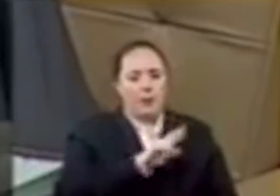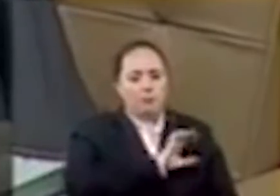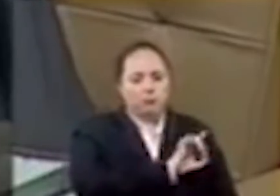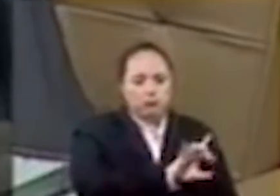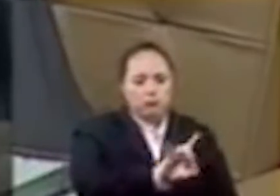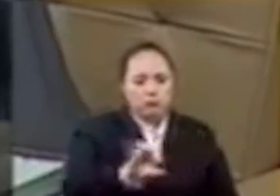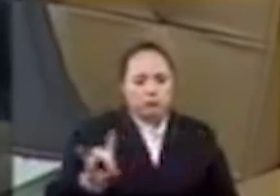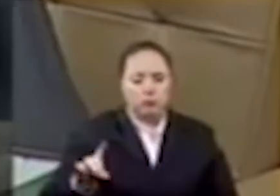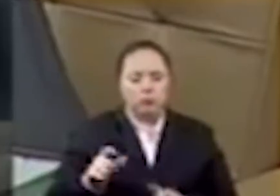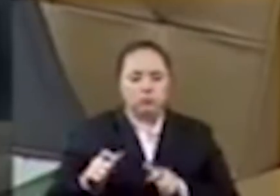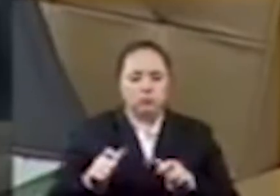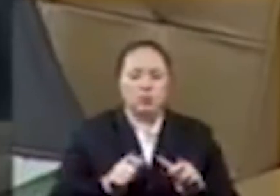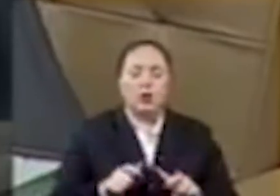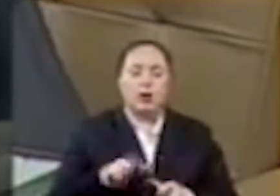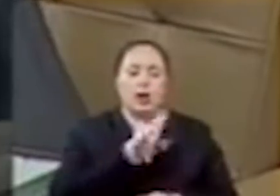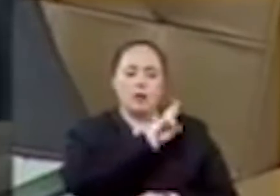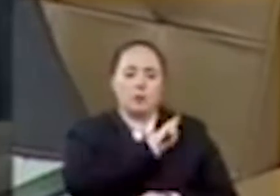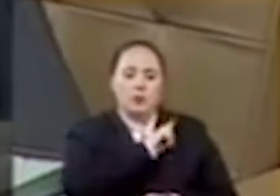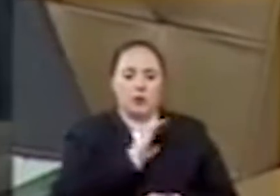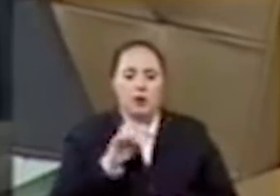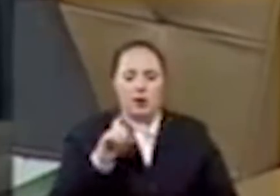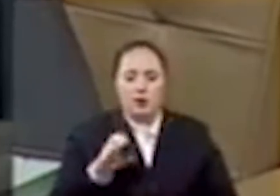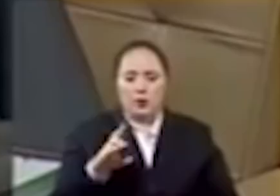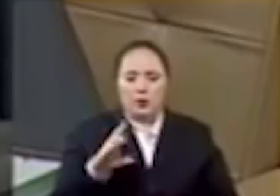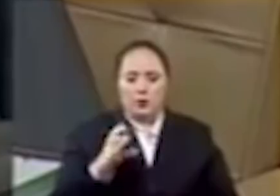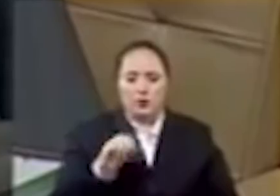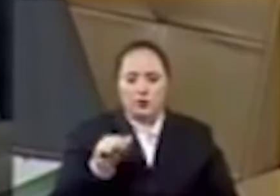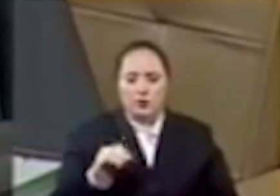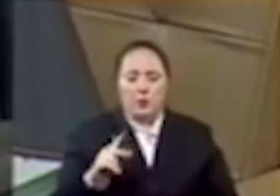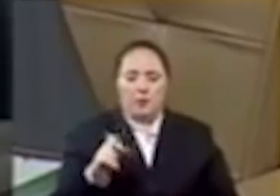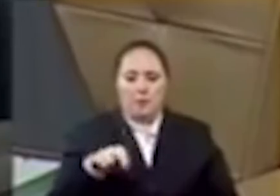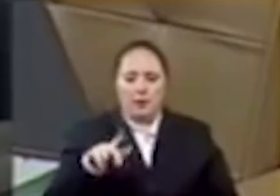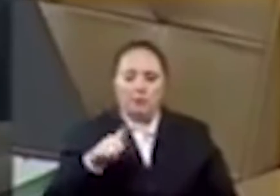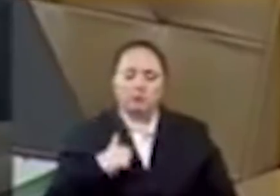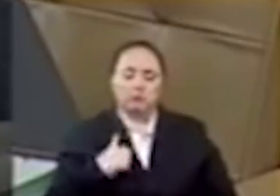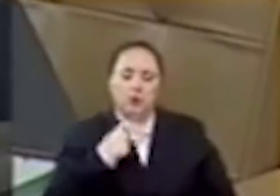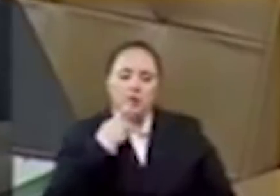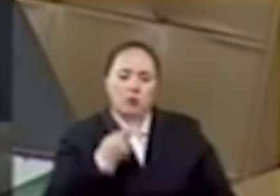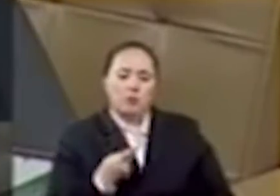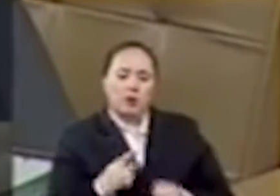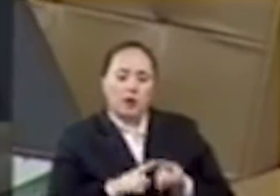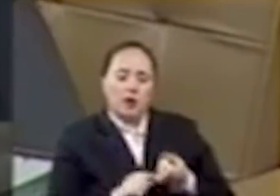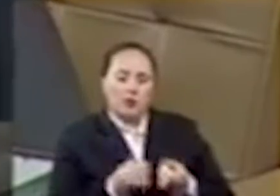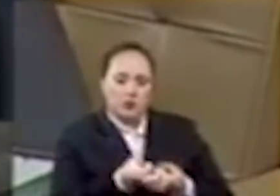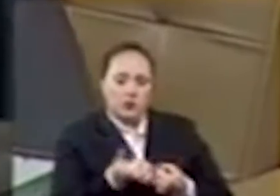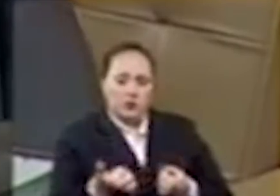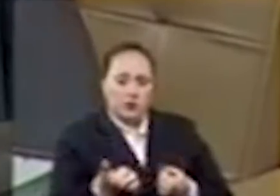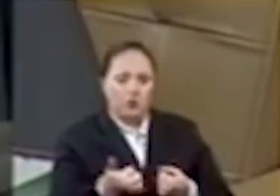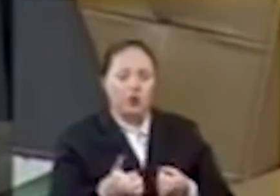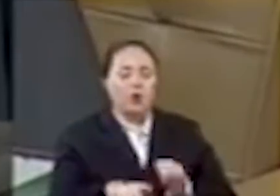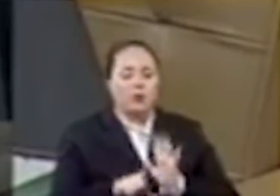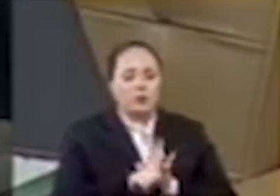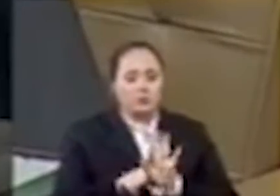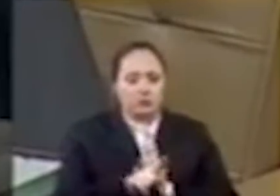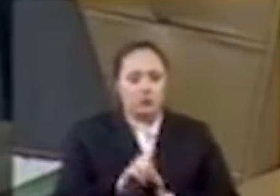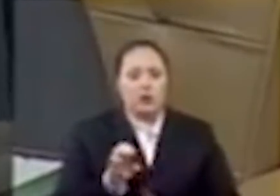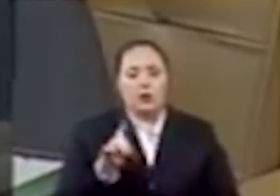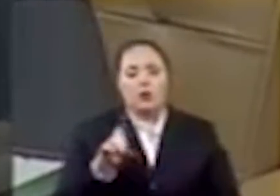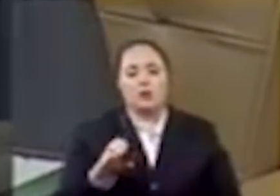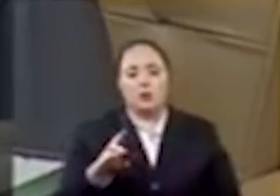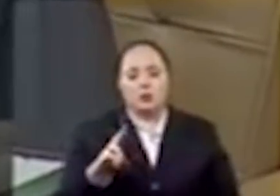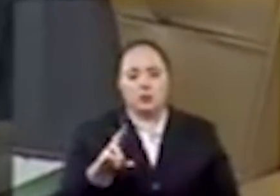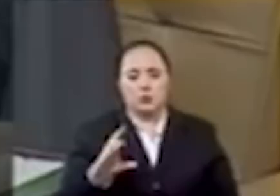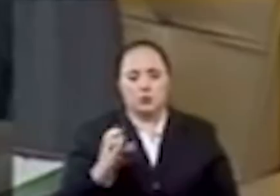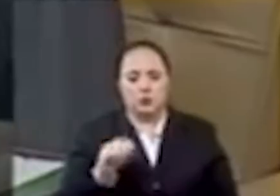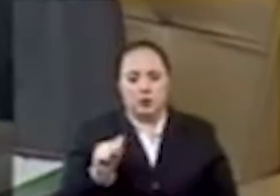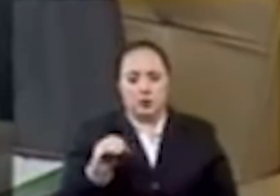órgãos responsáveis pela execução penal. Aqui eu me reporto ao artigo 61 da Lei de Execução Penal. A proposta formulada,